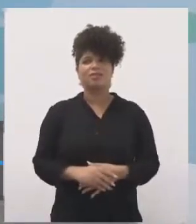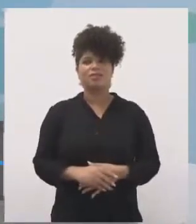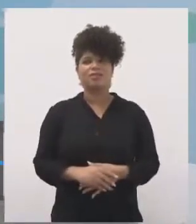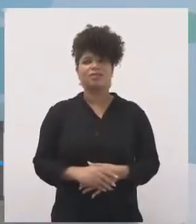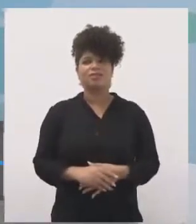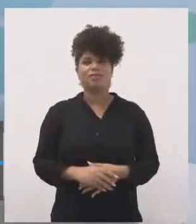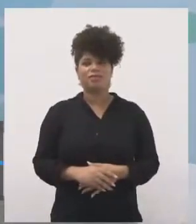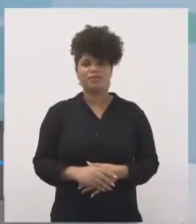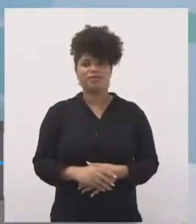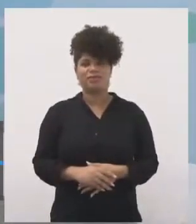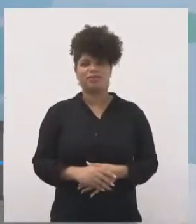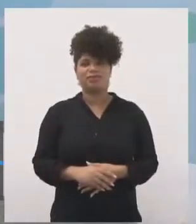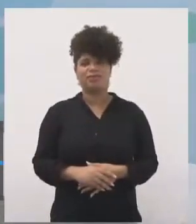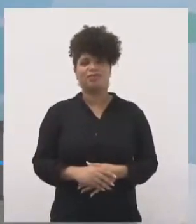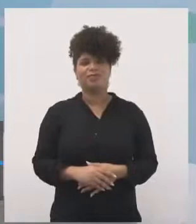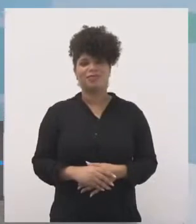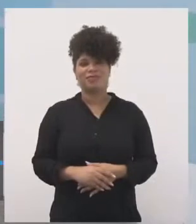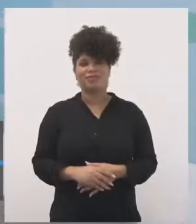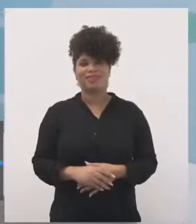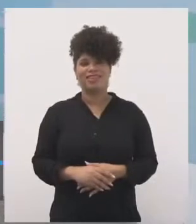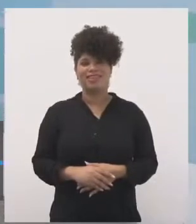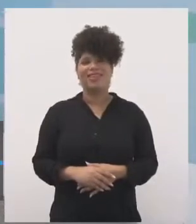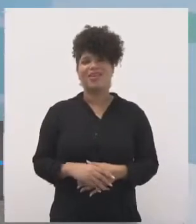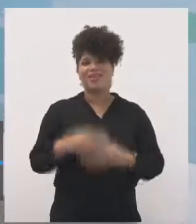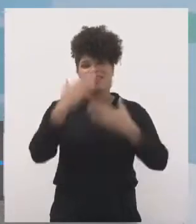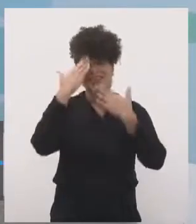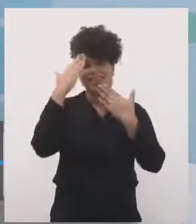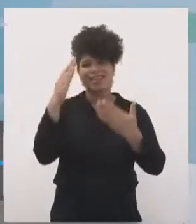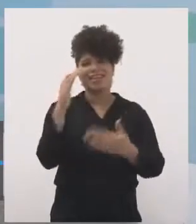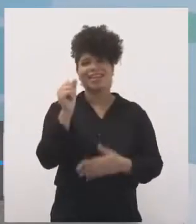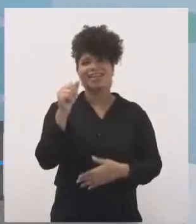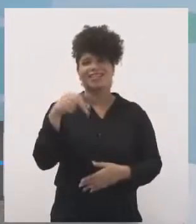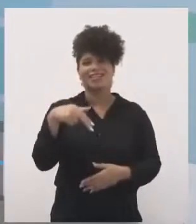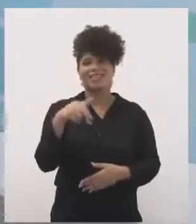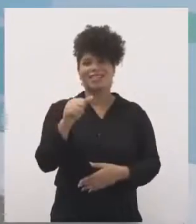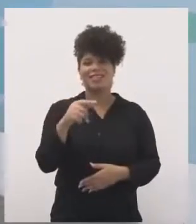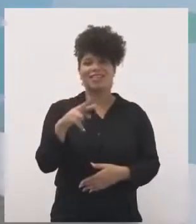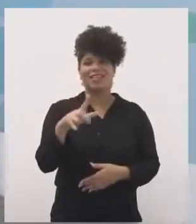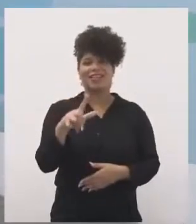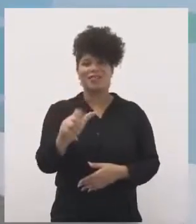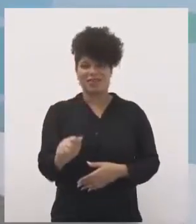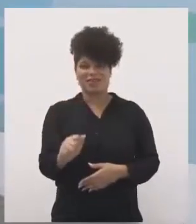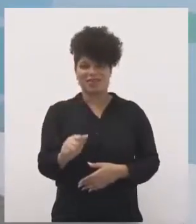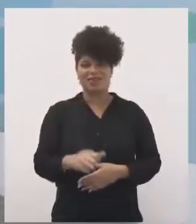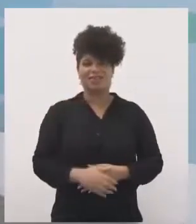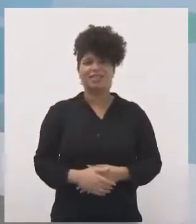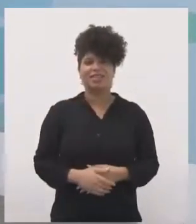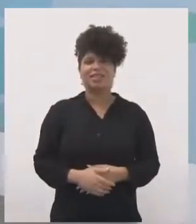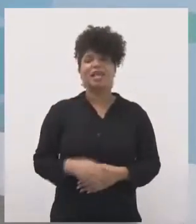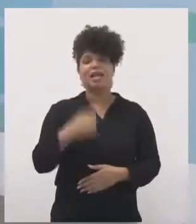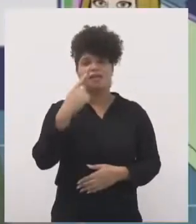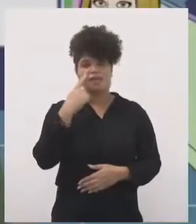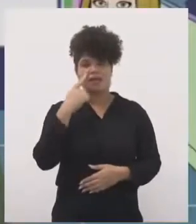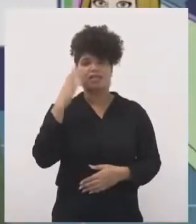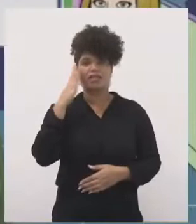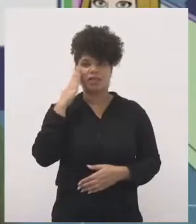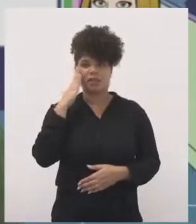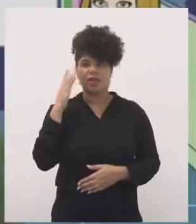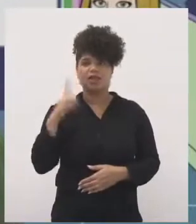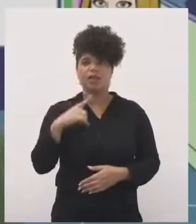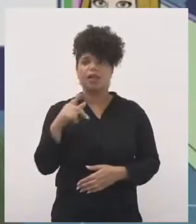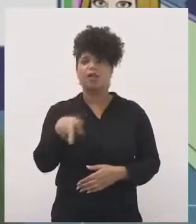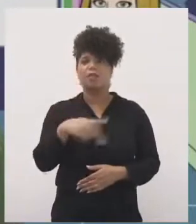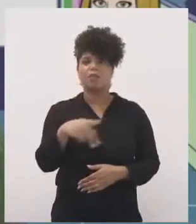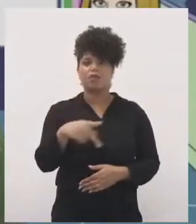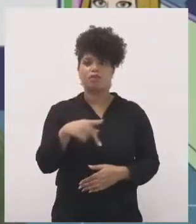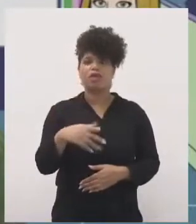Canva. Muito obrigada, Ana Paula. É um prazer estar aqui com vocês, ainda mais sabendo que os professores